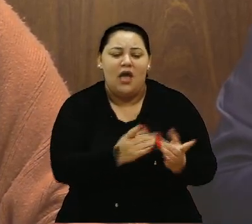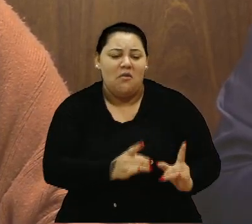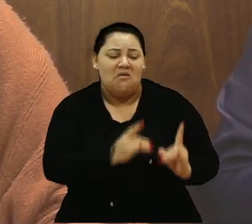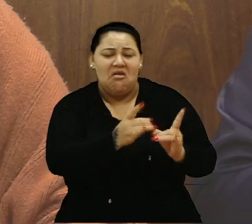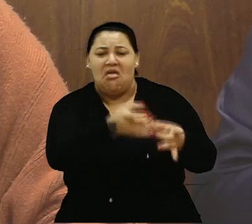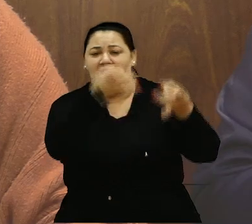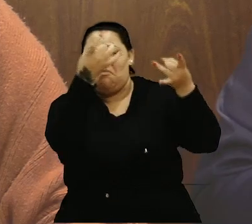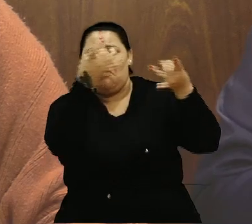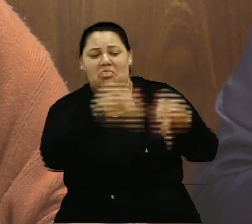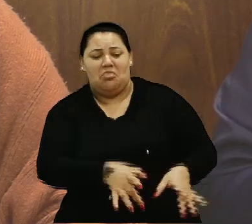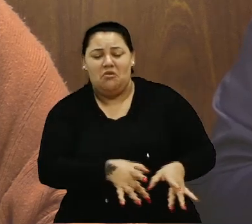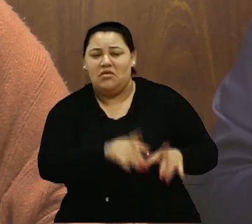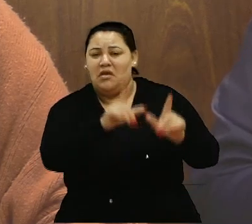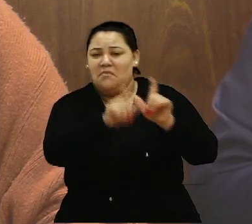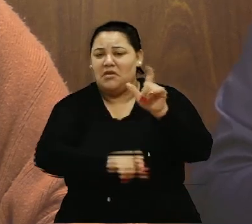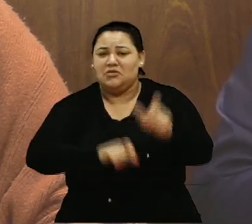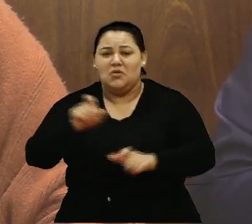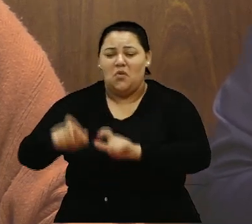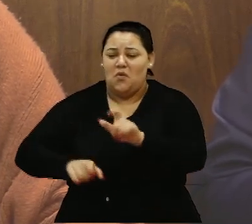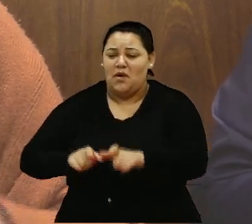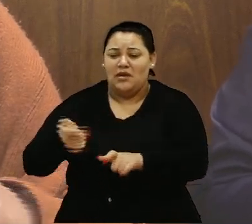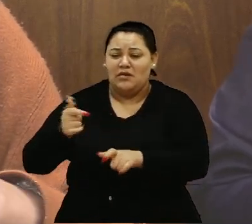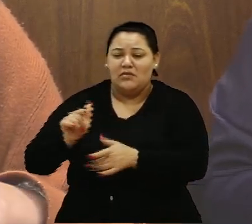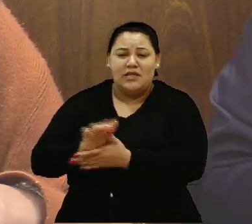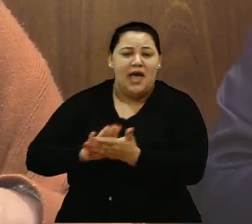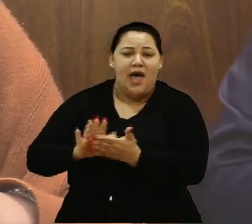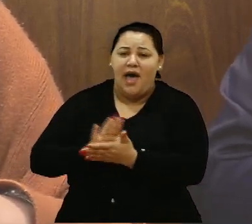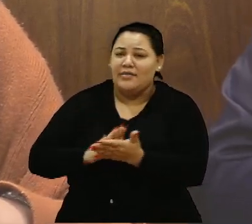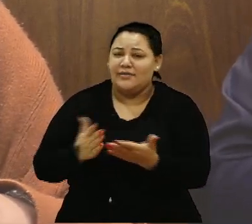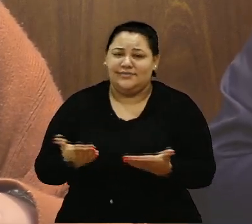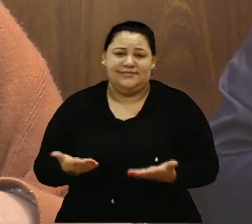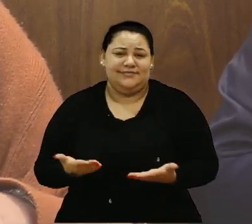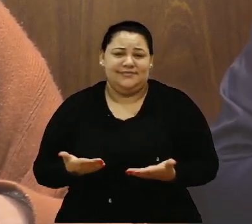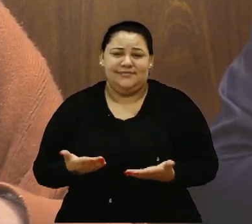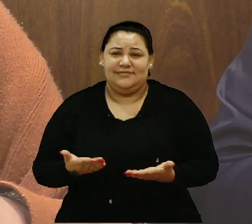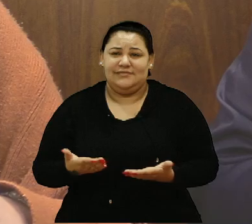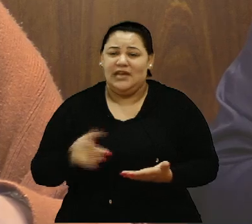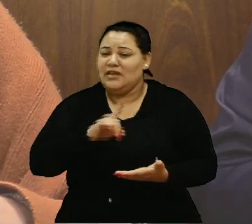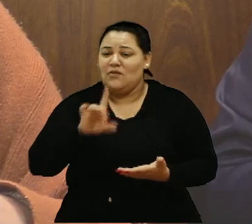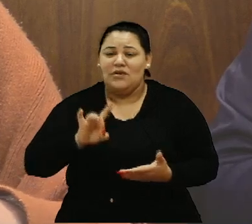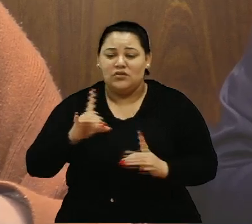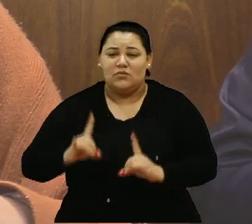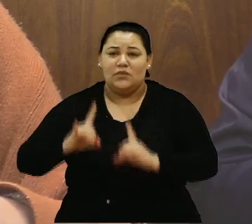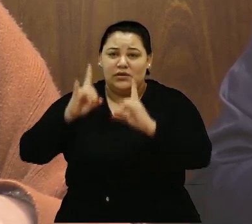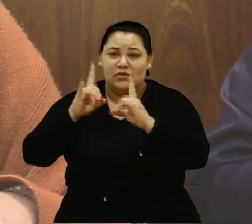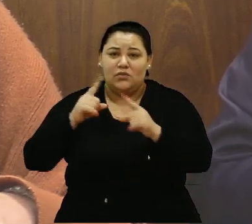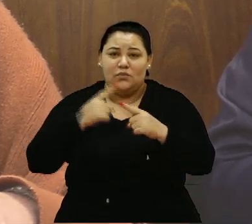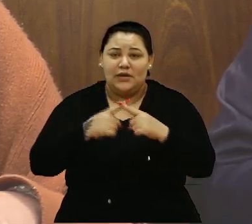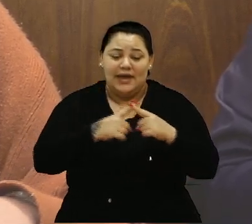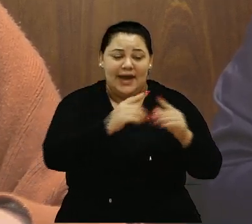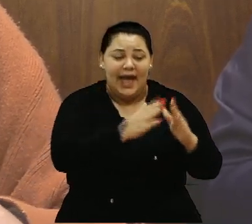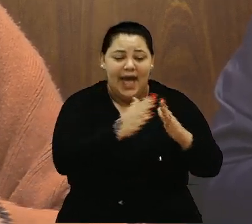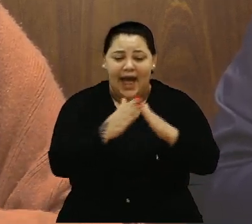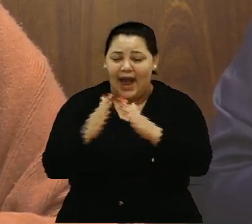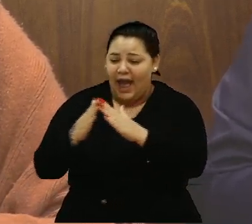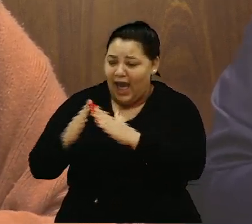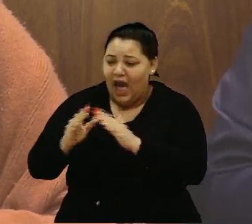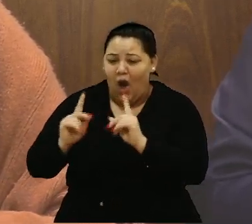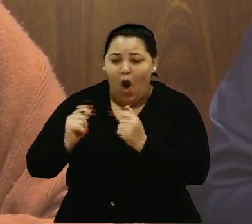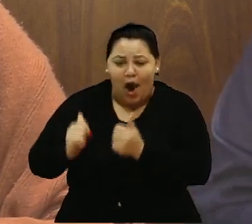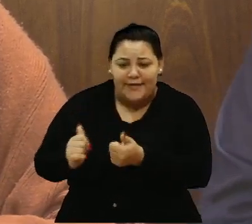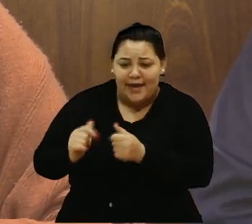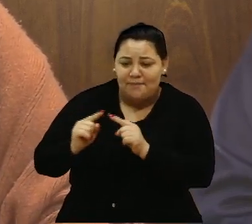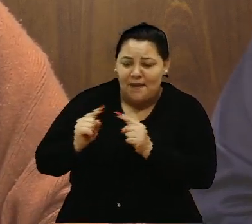as pessoas sem condições nenhuma? E não é só a questão do apartamento da moradia, porque moradia por moradia é uma coisa. Agora,